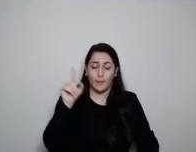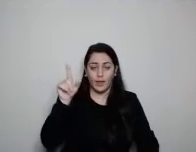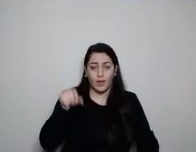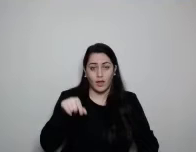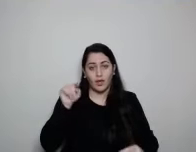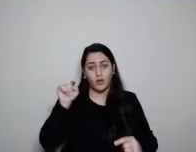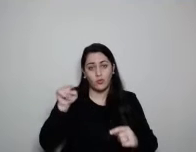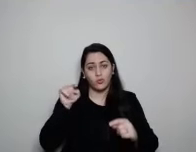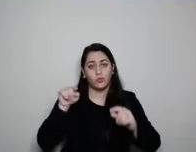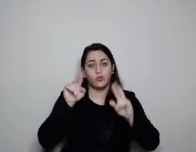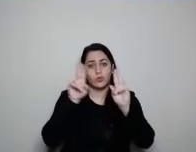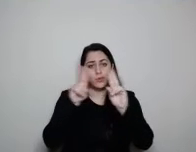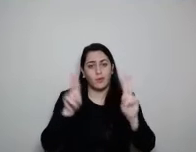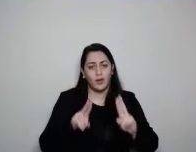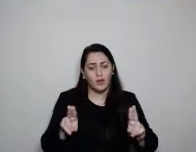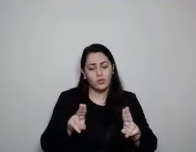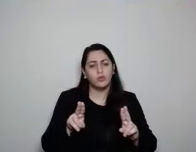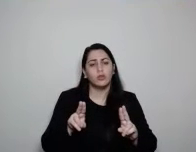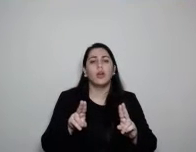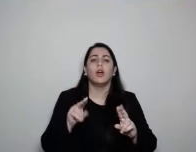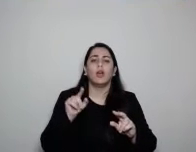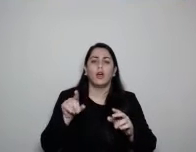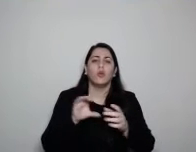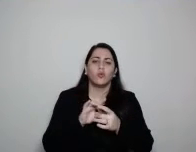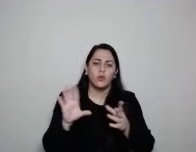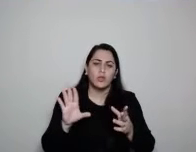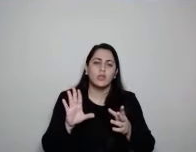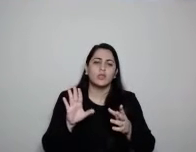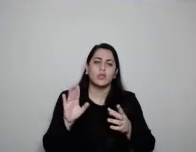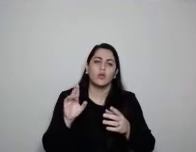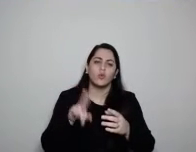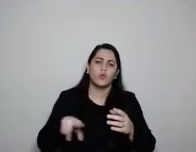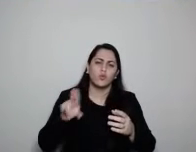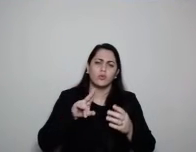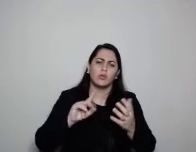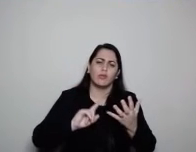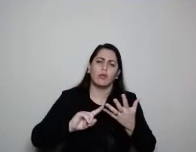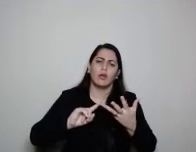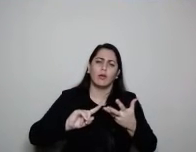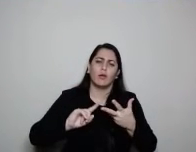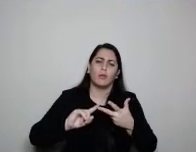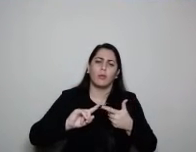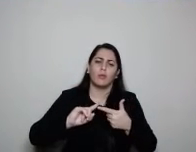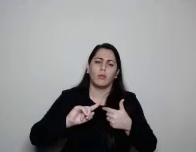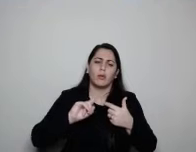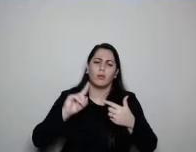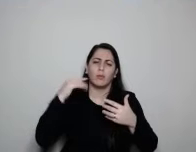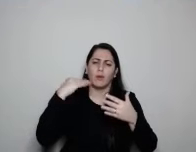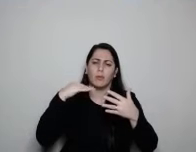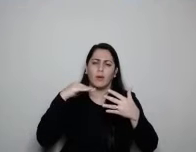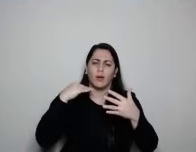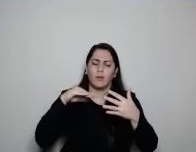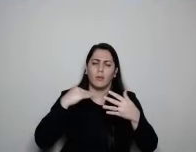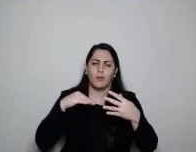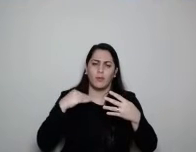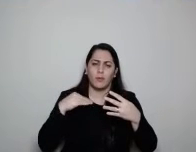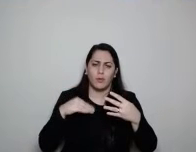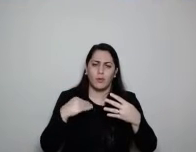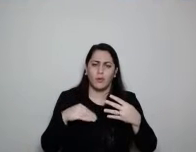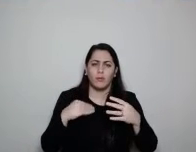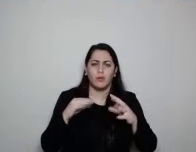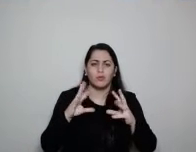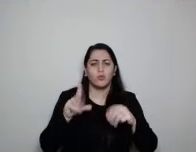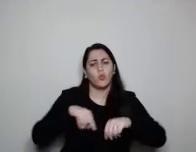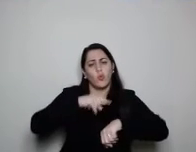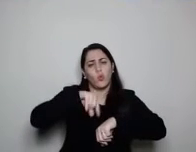Aí começa: autorizar os procedimentos sábado, aí vai enumerando com essa quantidade de horas